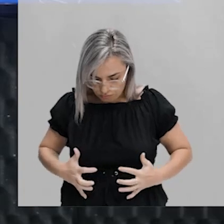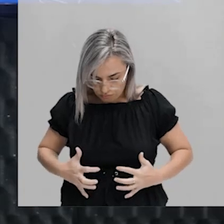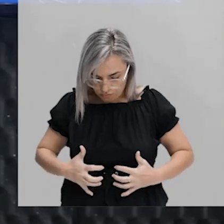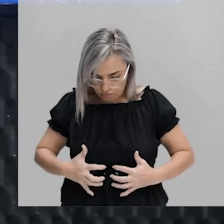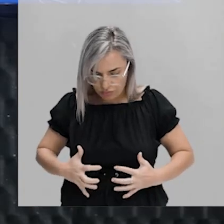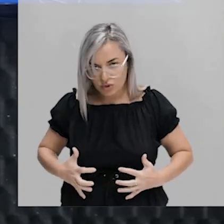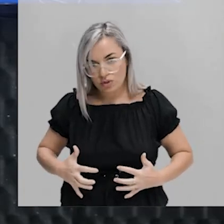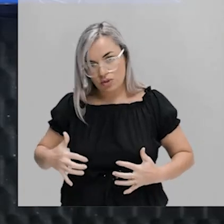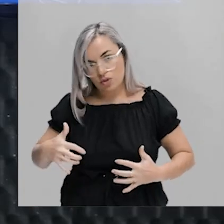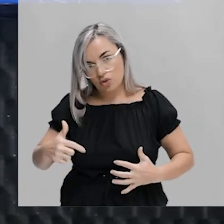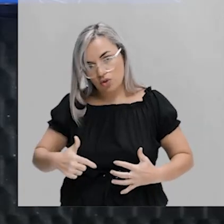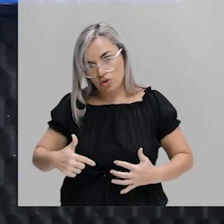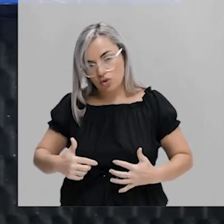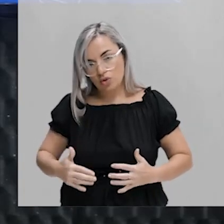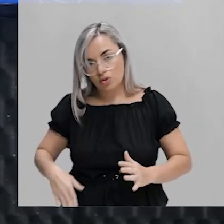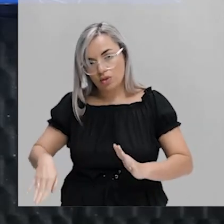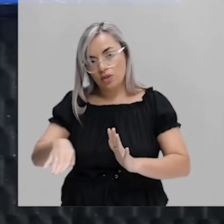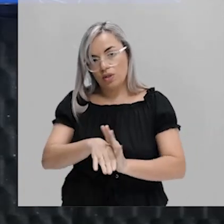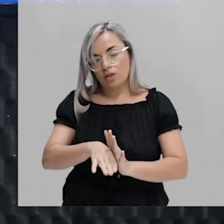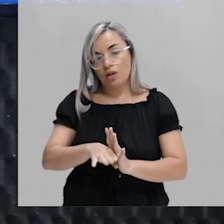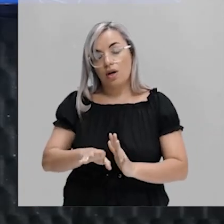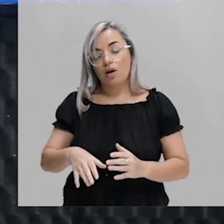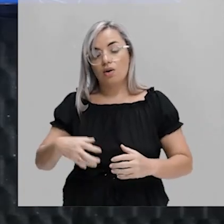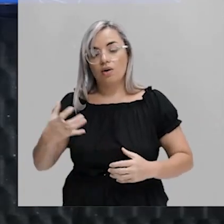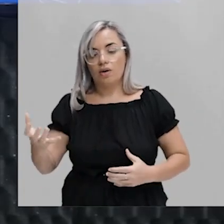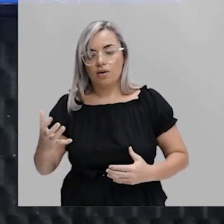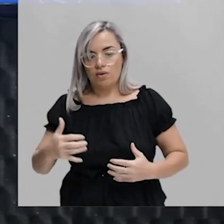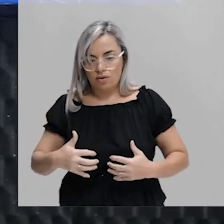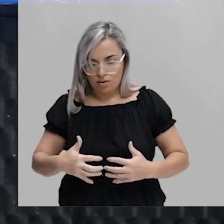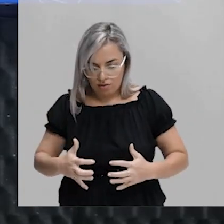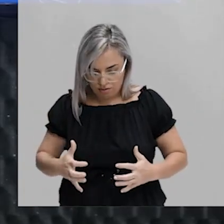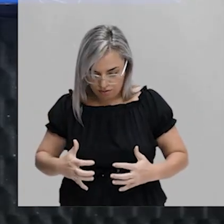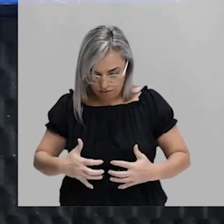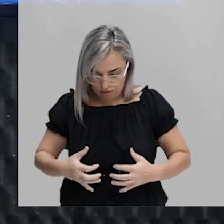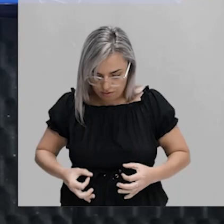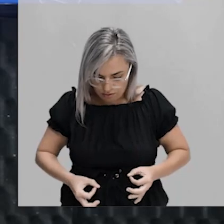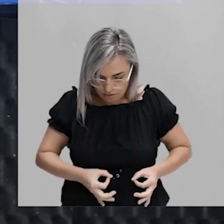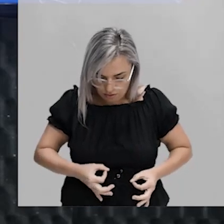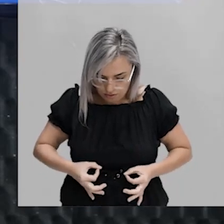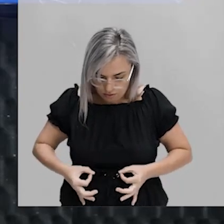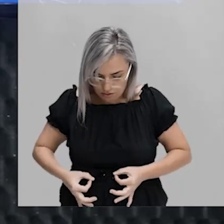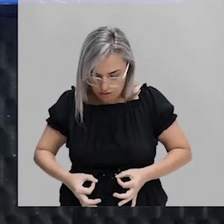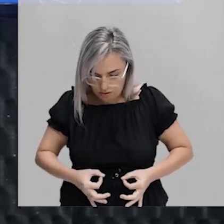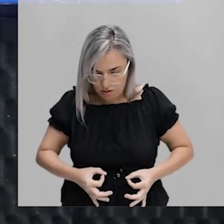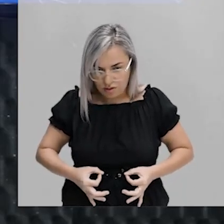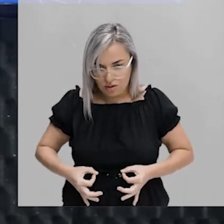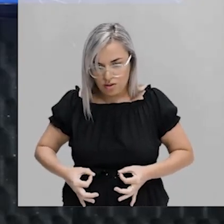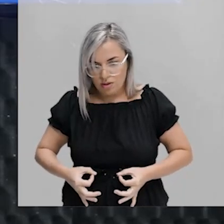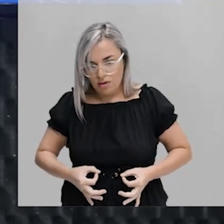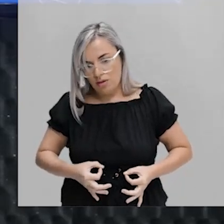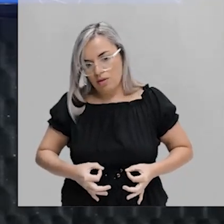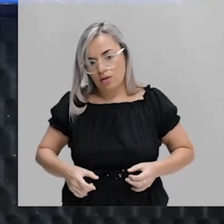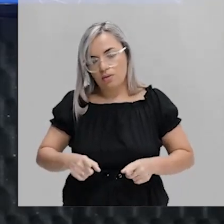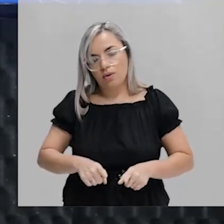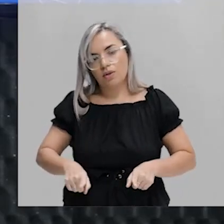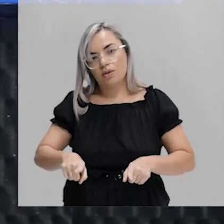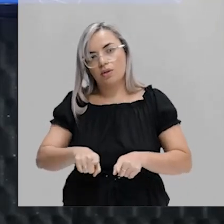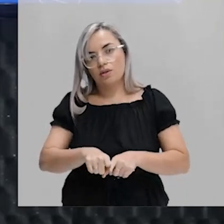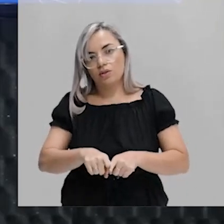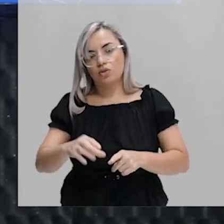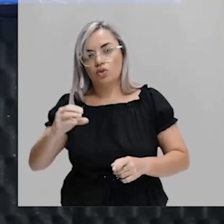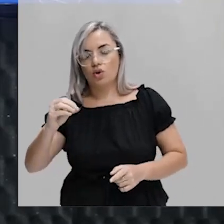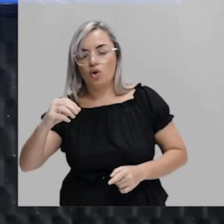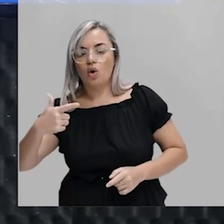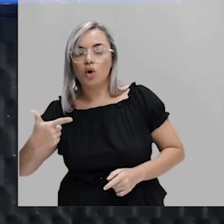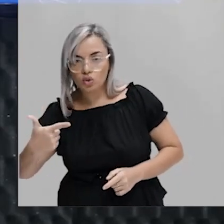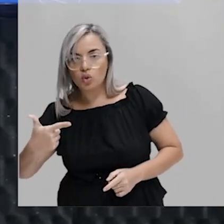ela chega nos pulmões, o que vai acontecer? Lá nos pulmões está lotado de oxigênio. Então, fora da célula tem bastante oxigênio